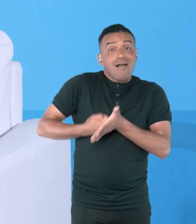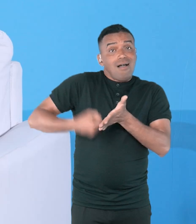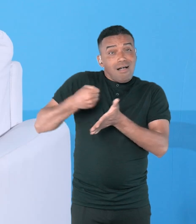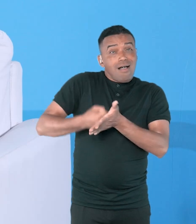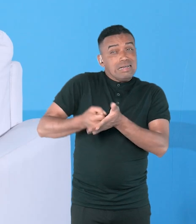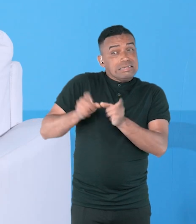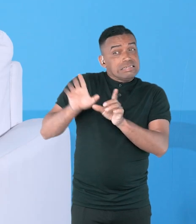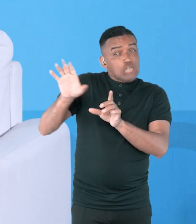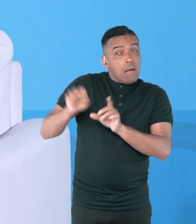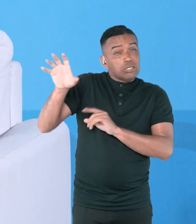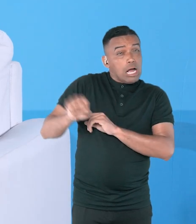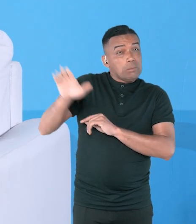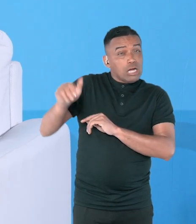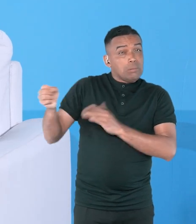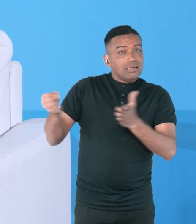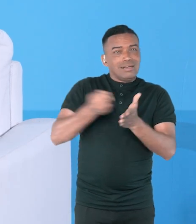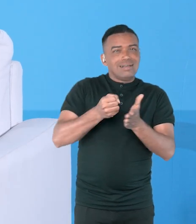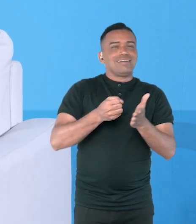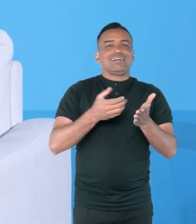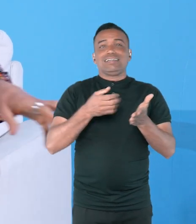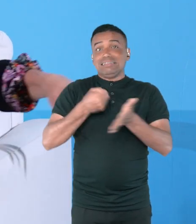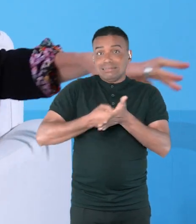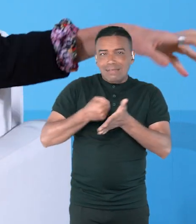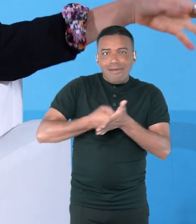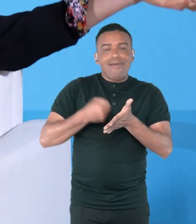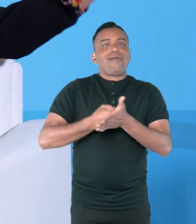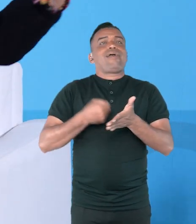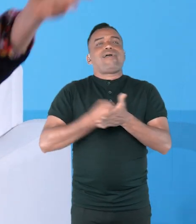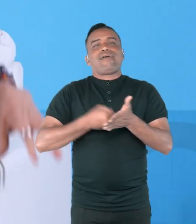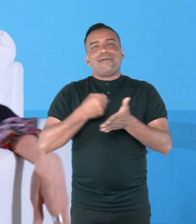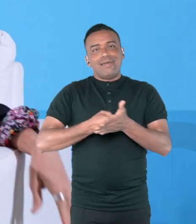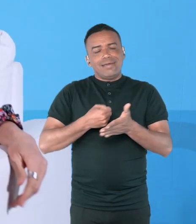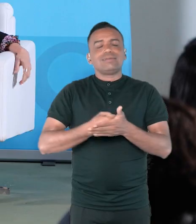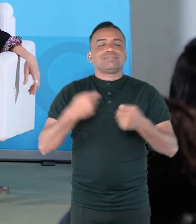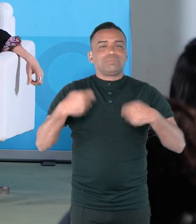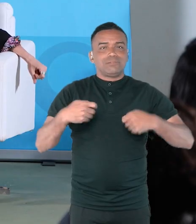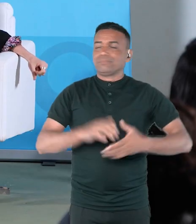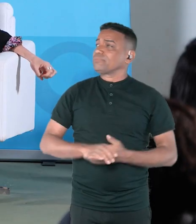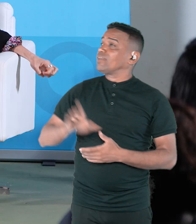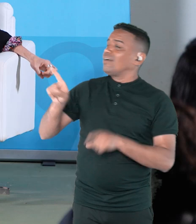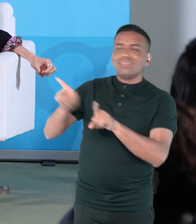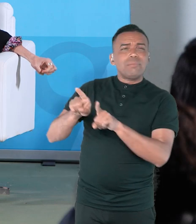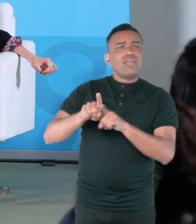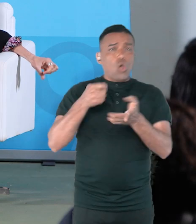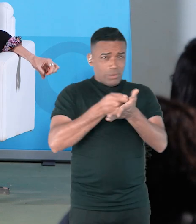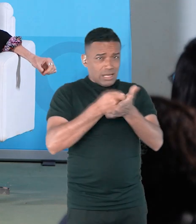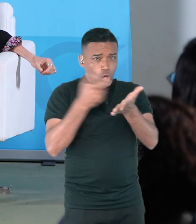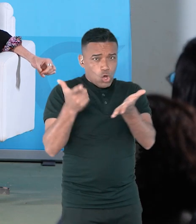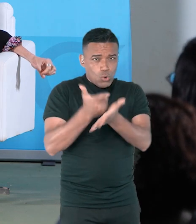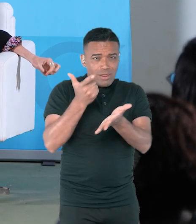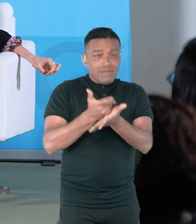Insiste, né? Essa insistência de passar pelo Cabo da Boa Esperança e depois nadar de braçada, né? E a questão do